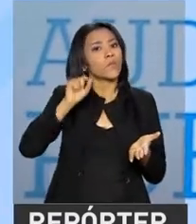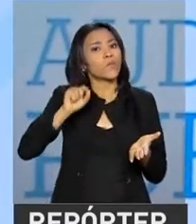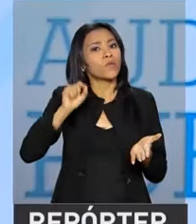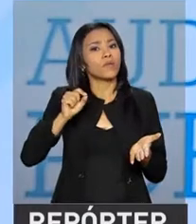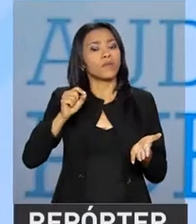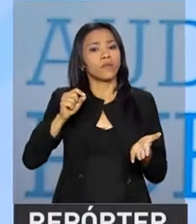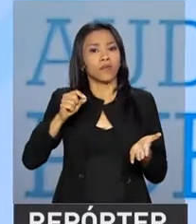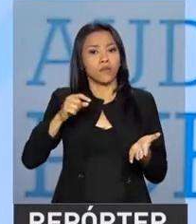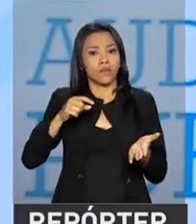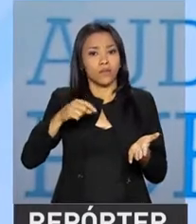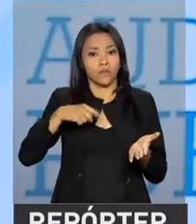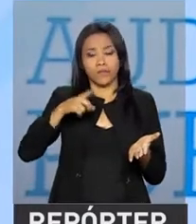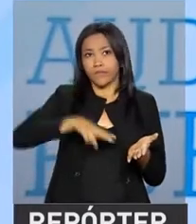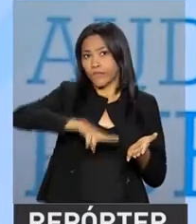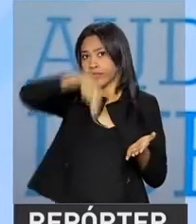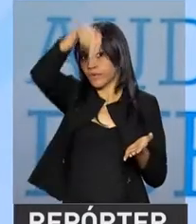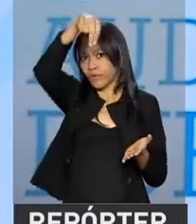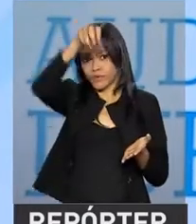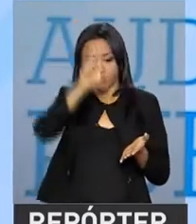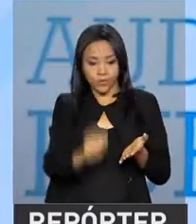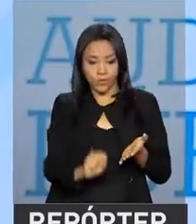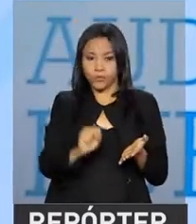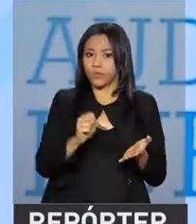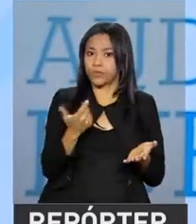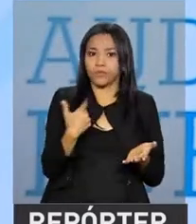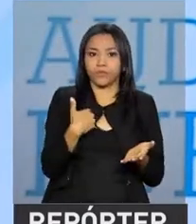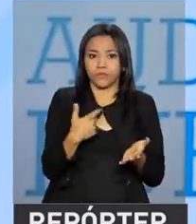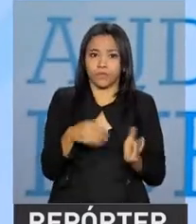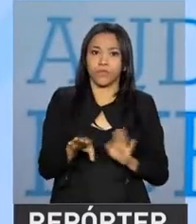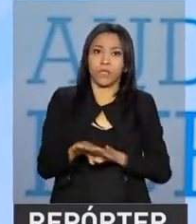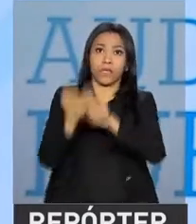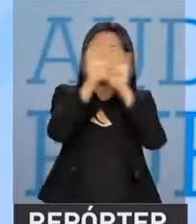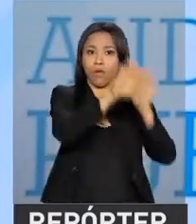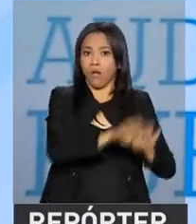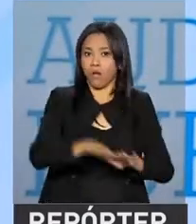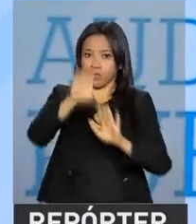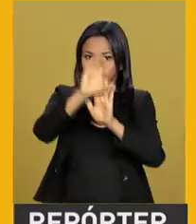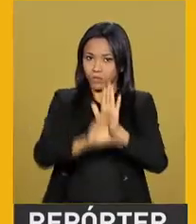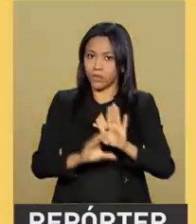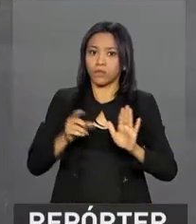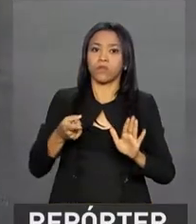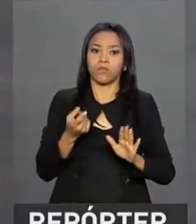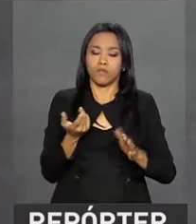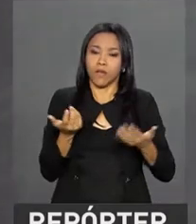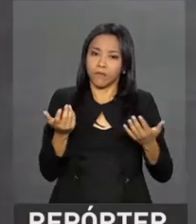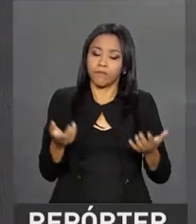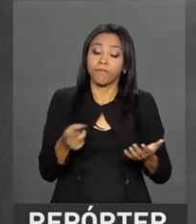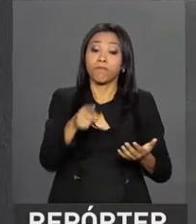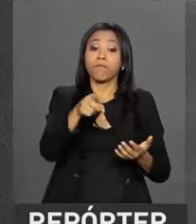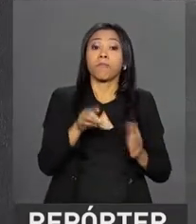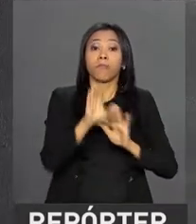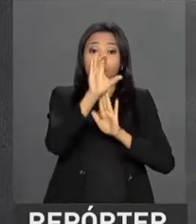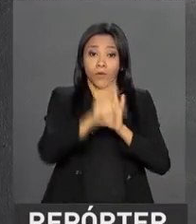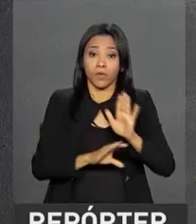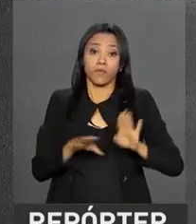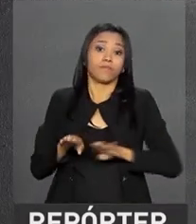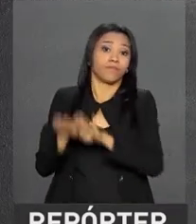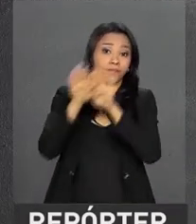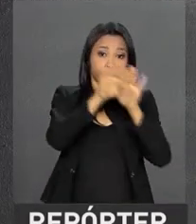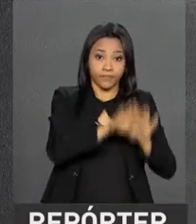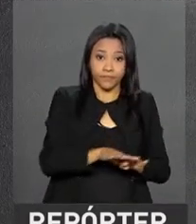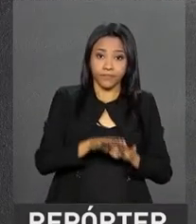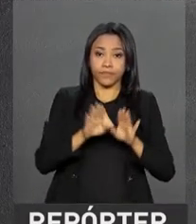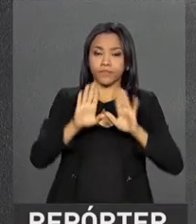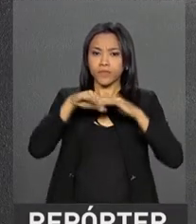comum de norte a sul e vai impactar em absolutamente toda a rede. A base vai nortear os currículos das escolas